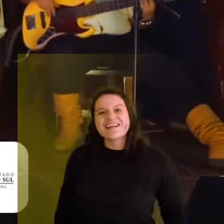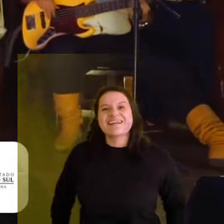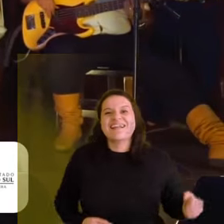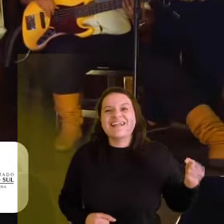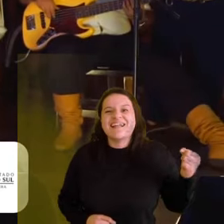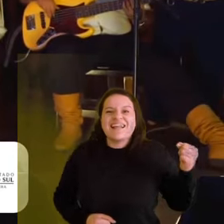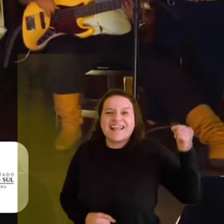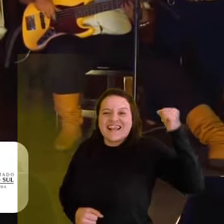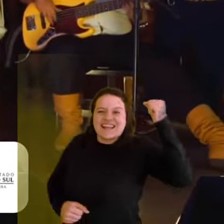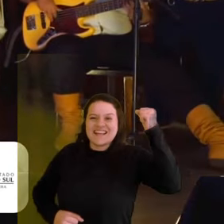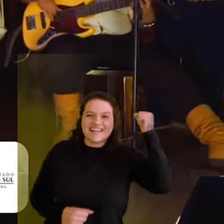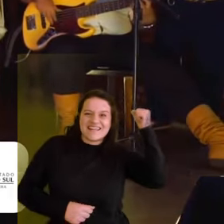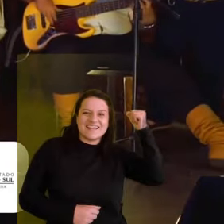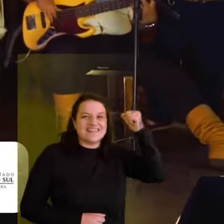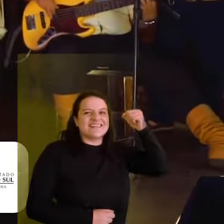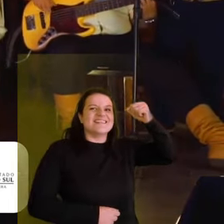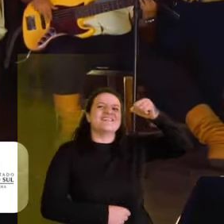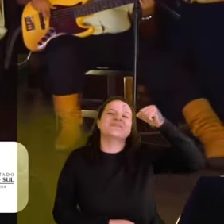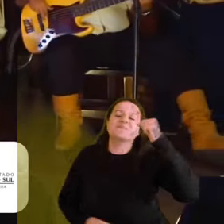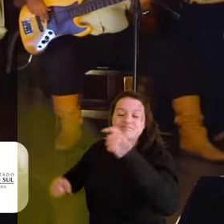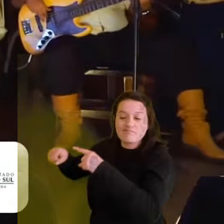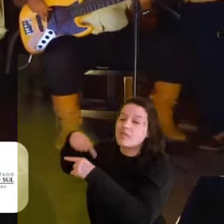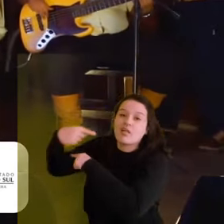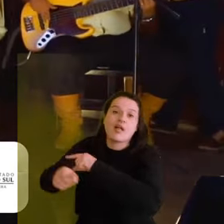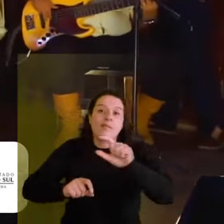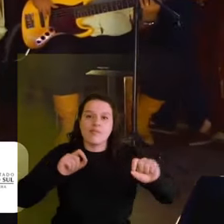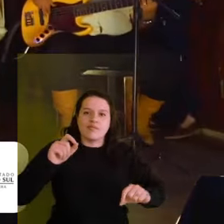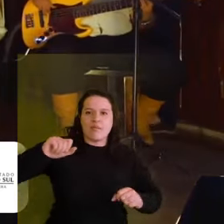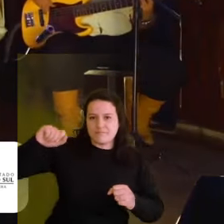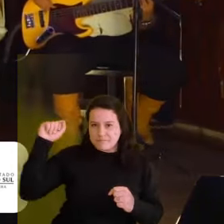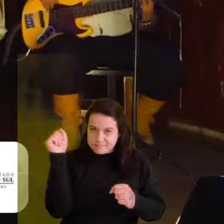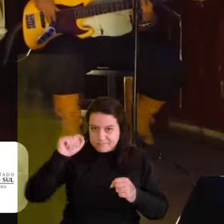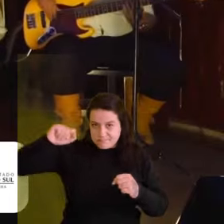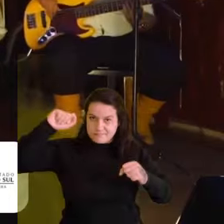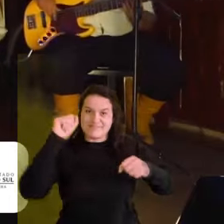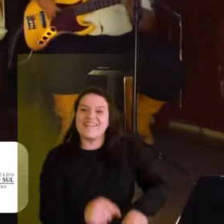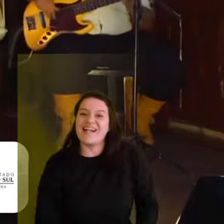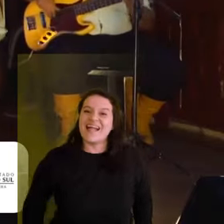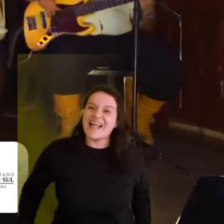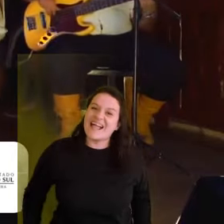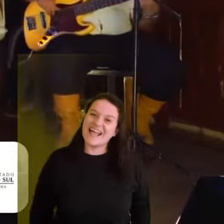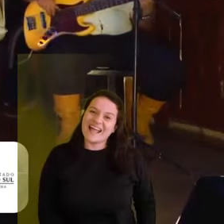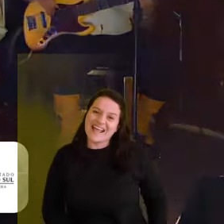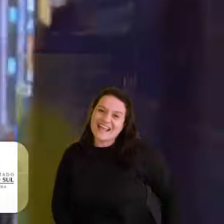E depois, é claro, né, o gaitaço dos três gaiteiros. Isso aí. Vamos lá, de novo,